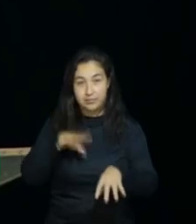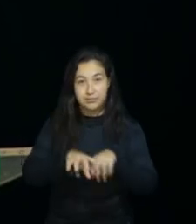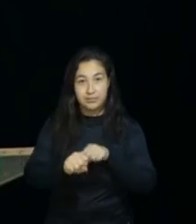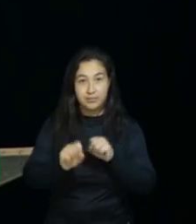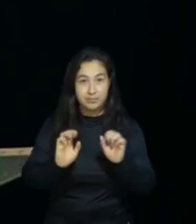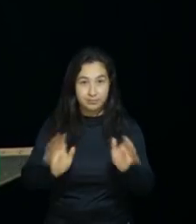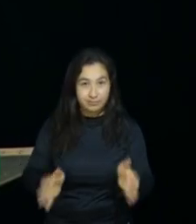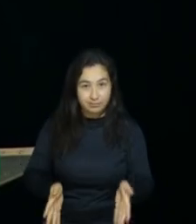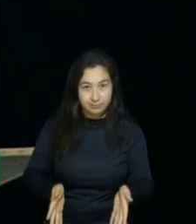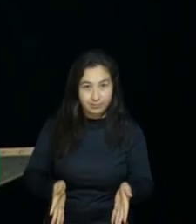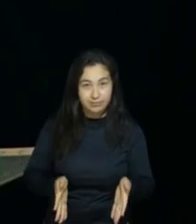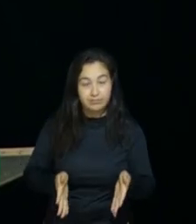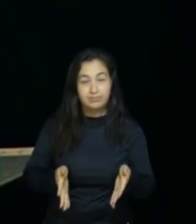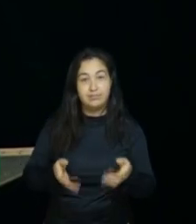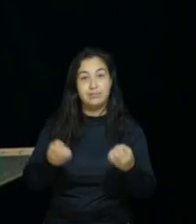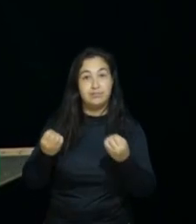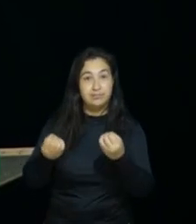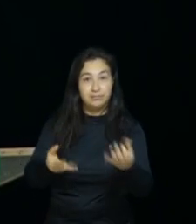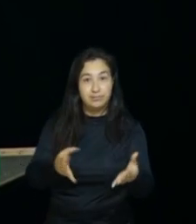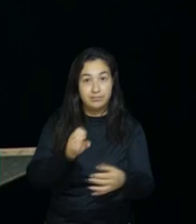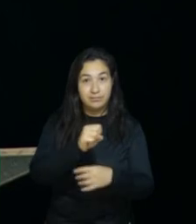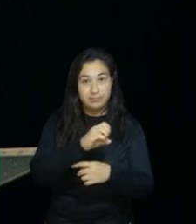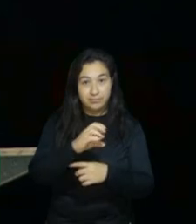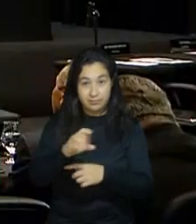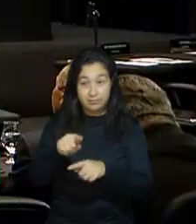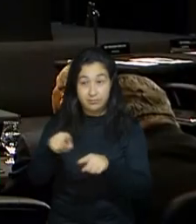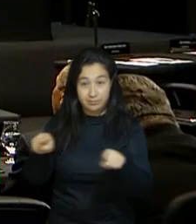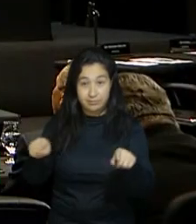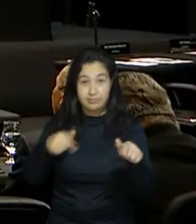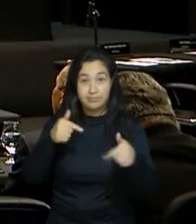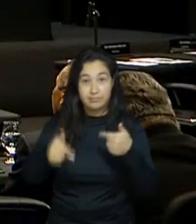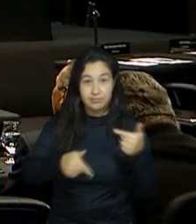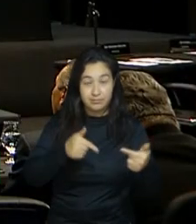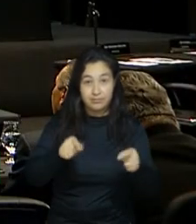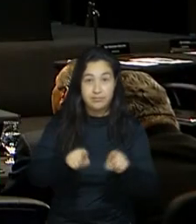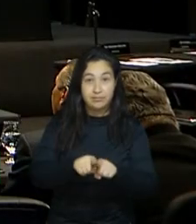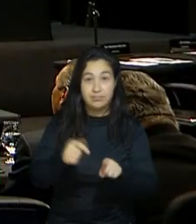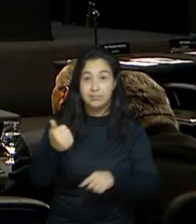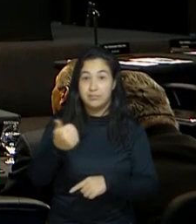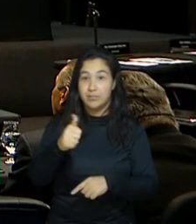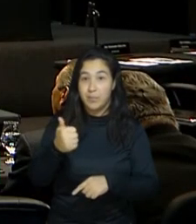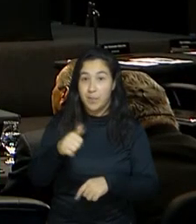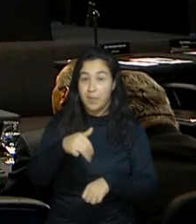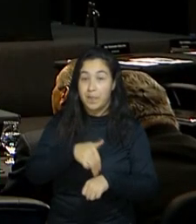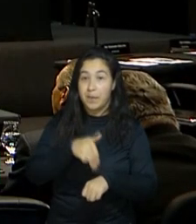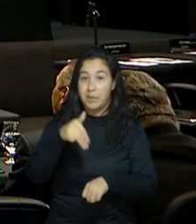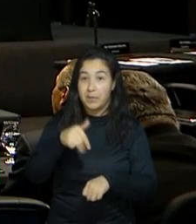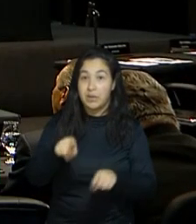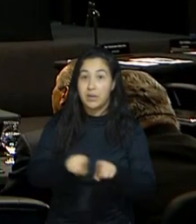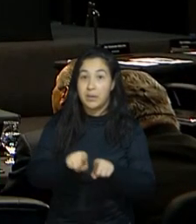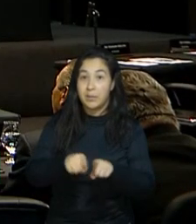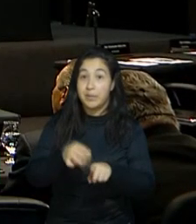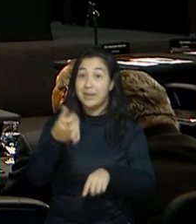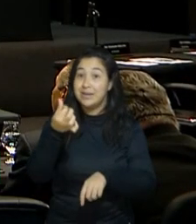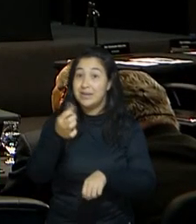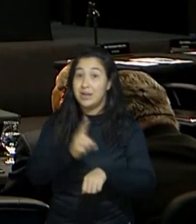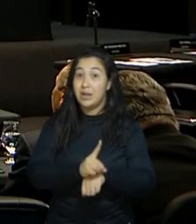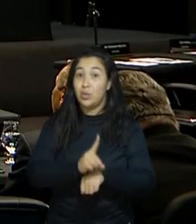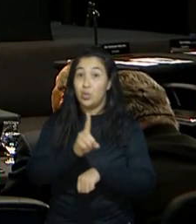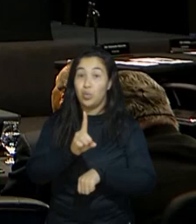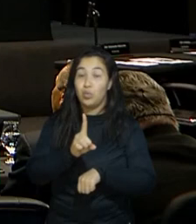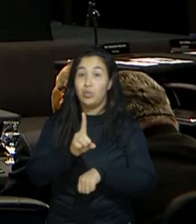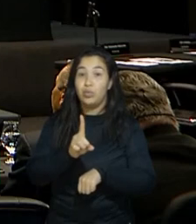sociedade catarinense em grande parte. Temos também 11 mestrados e 6 doutorados, temos